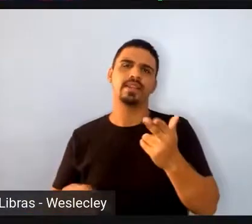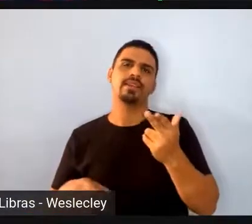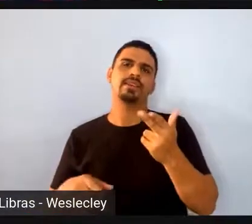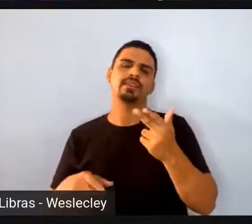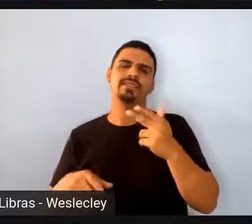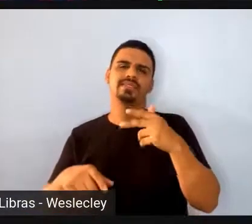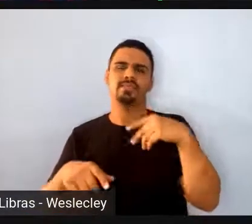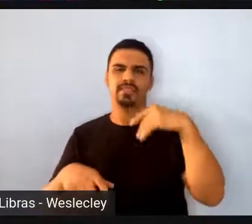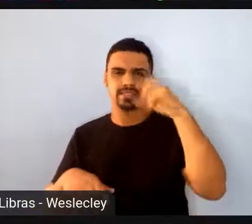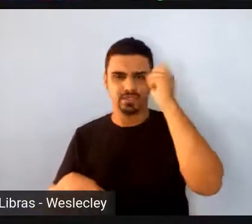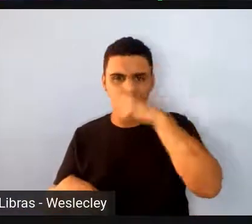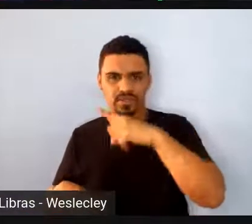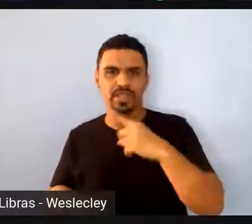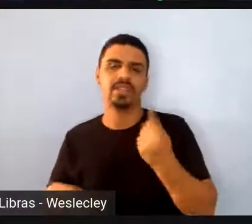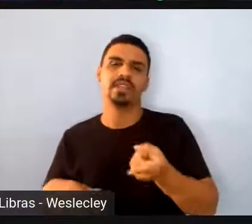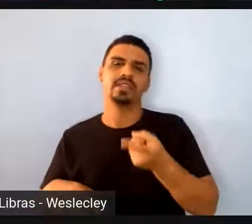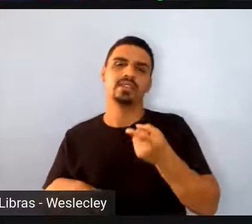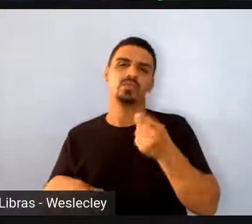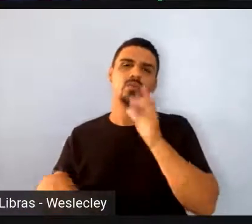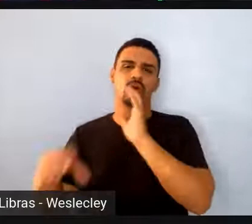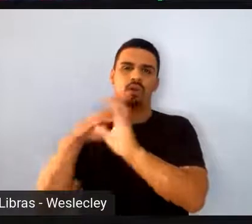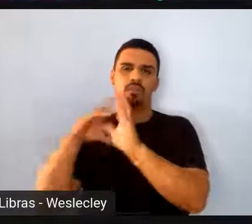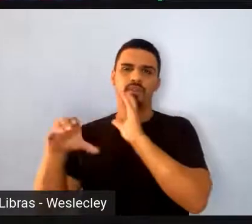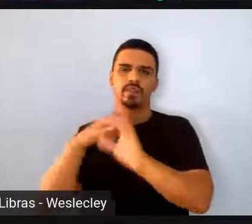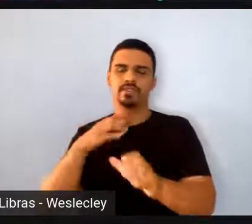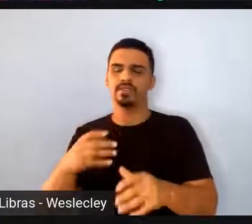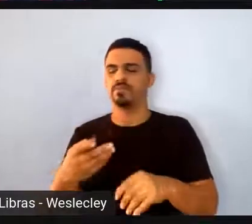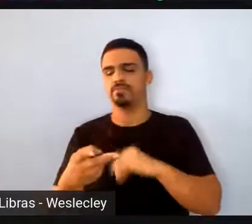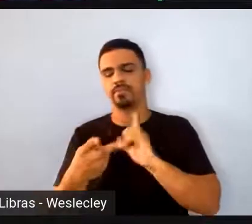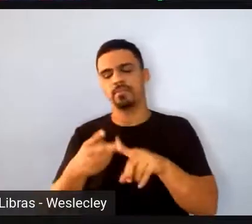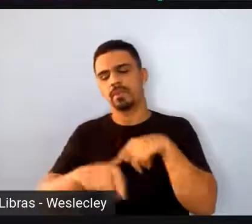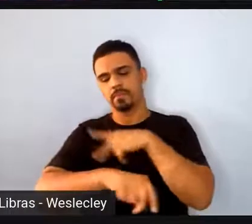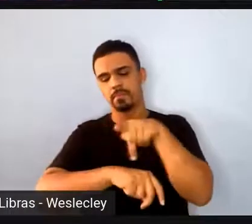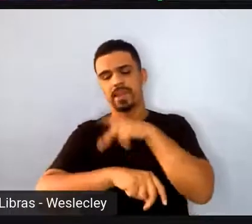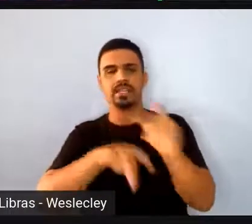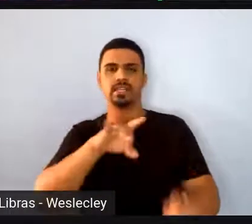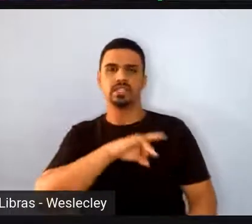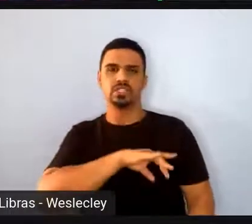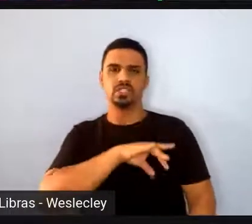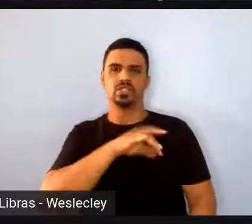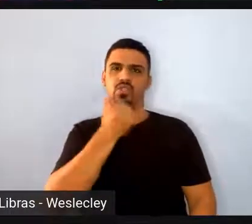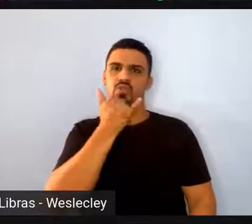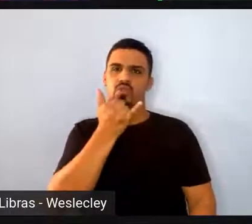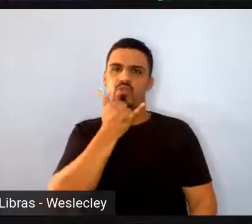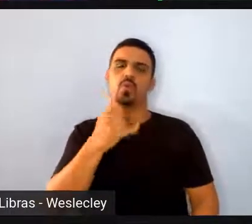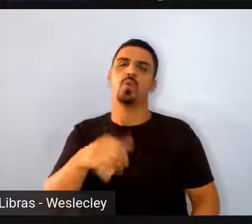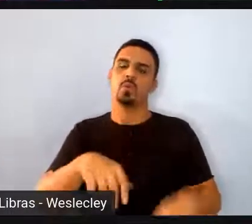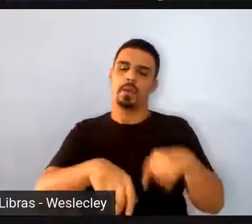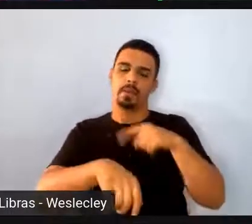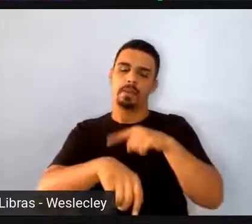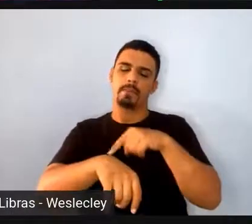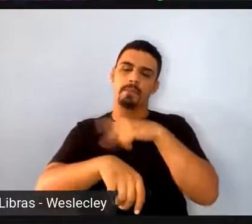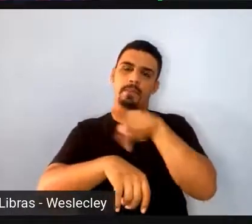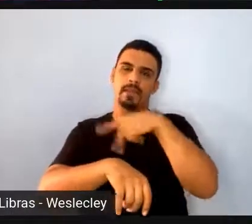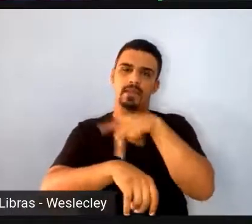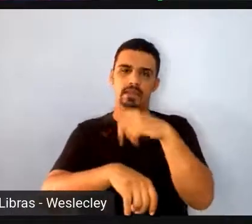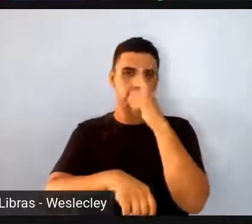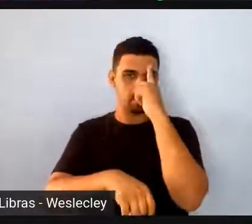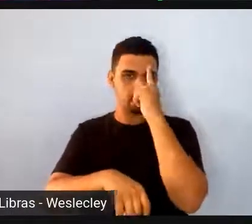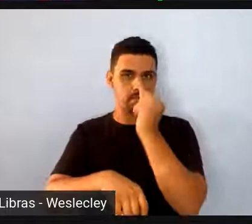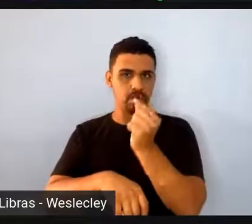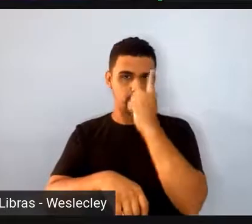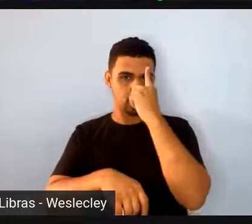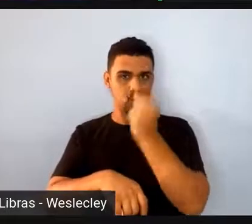comunicação. Tem também uma resposta do Chile, do Peru, em que